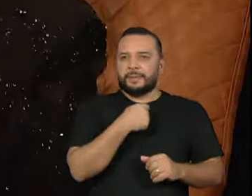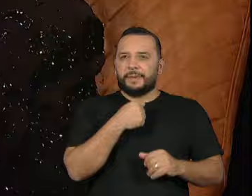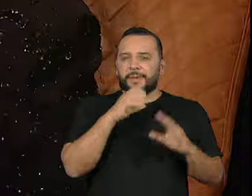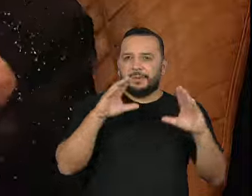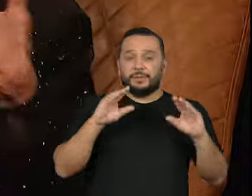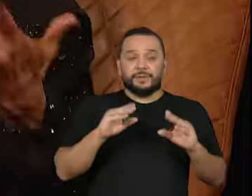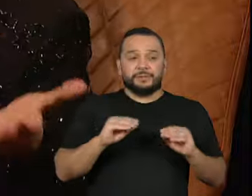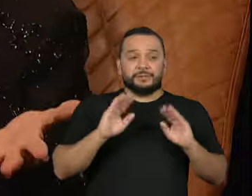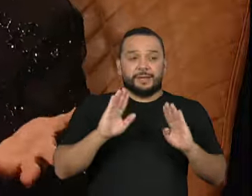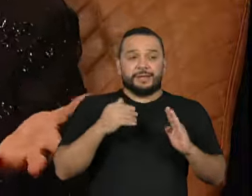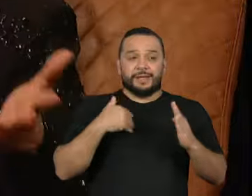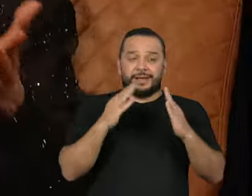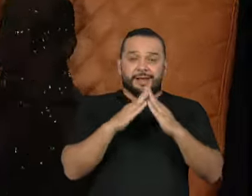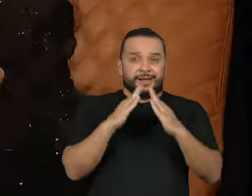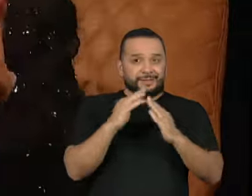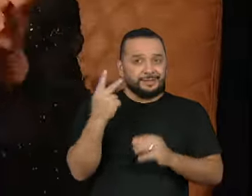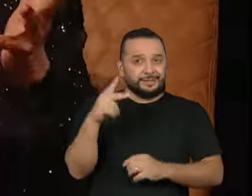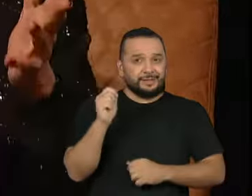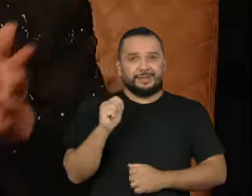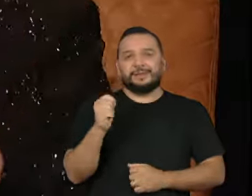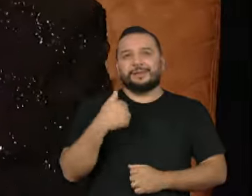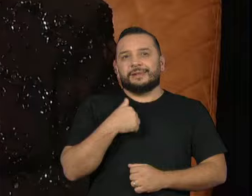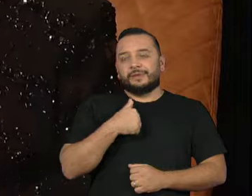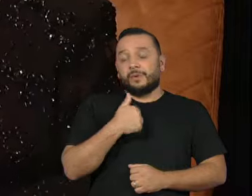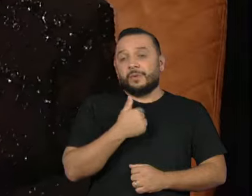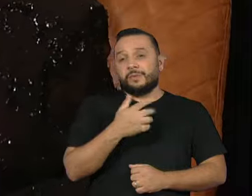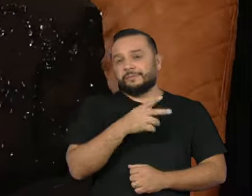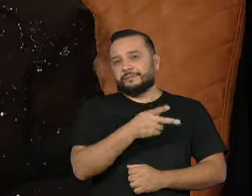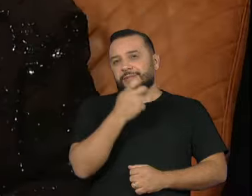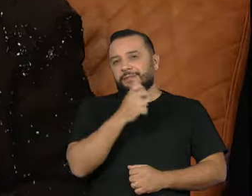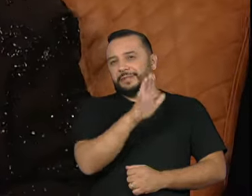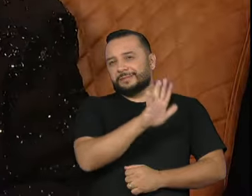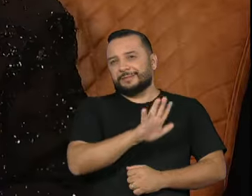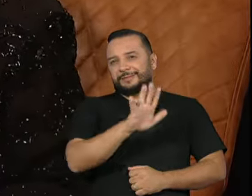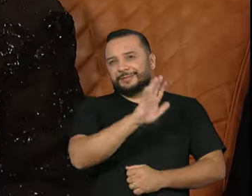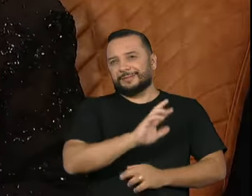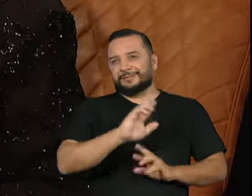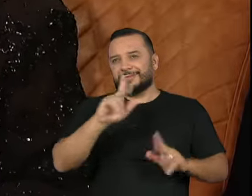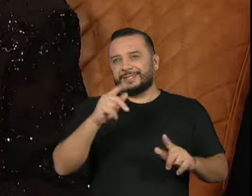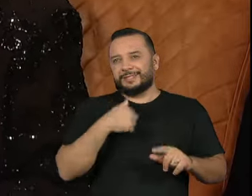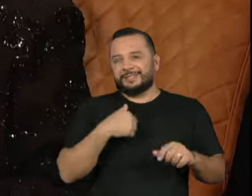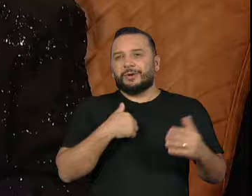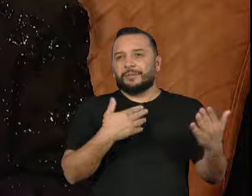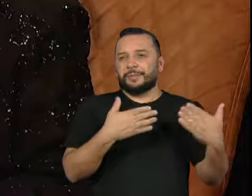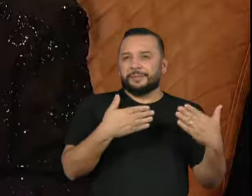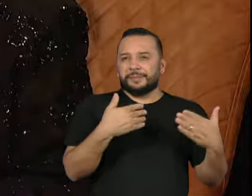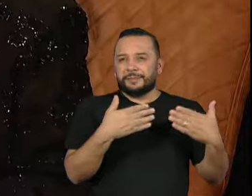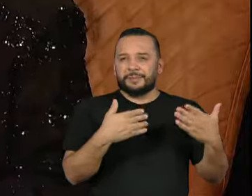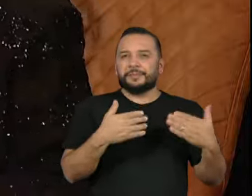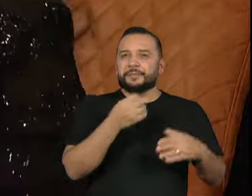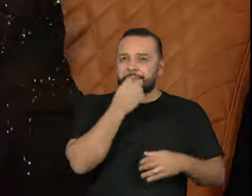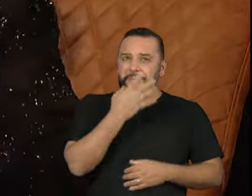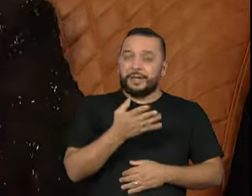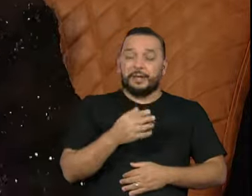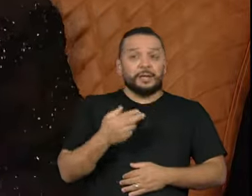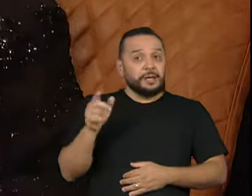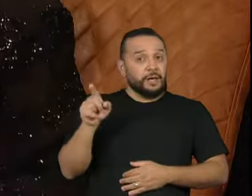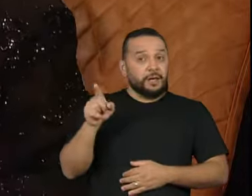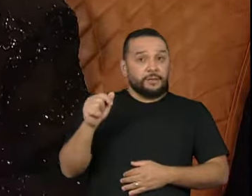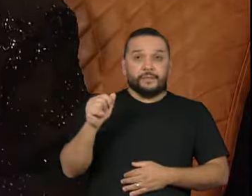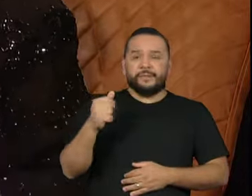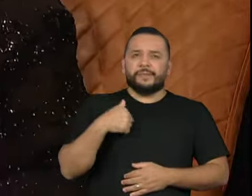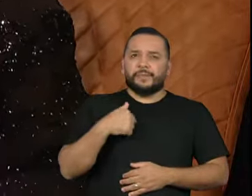na casa dele eu tive uma outra, né? Outra imagem, né? E ele falou muito bem comigo e tal. E aí ela falou, olha, ela